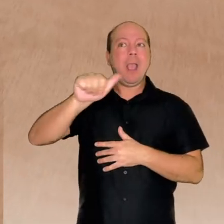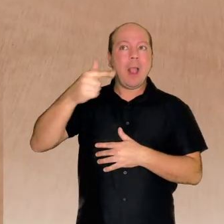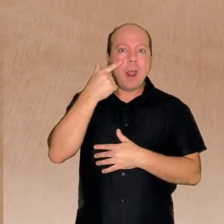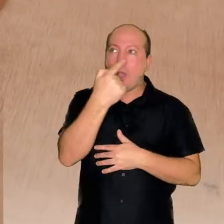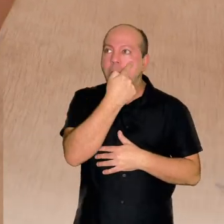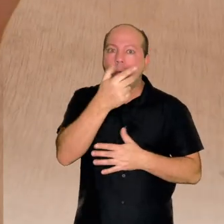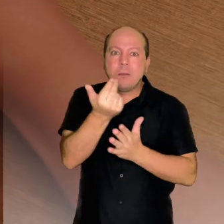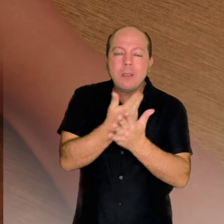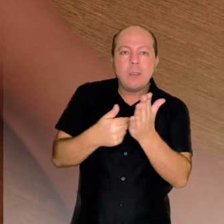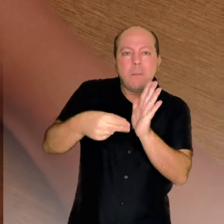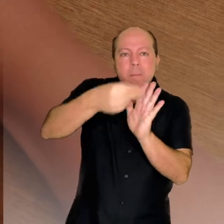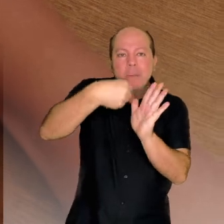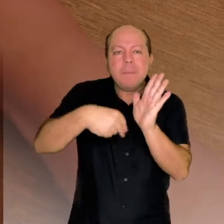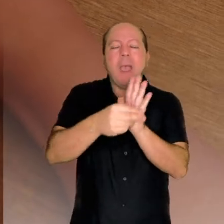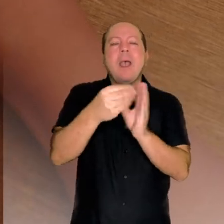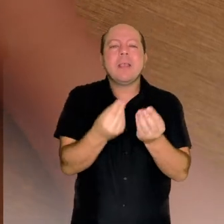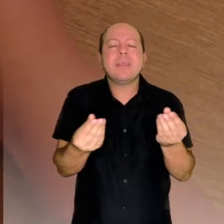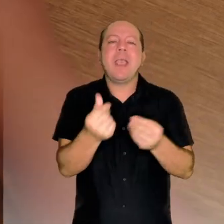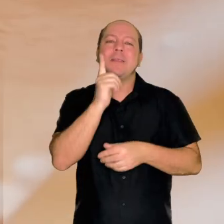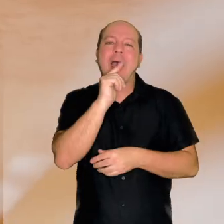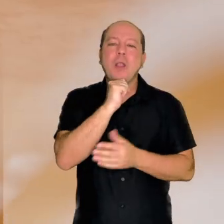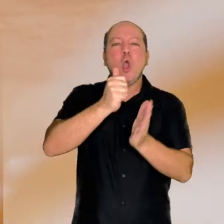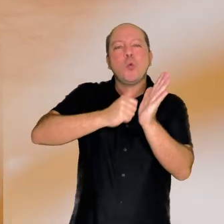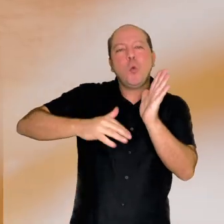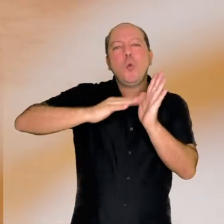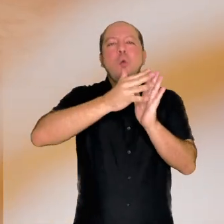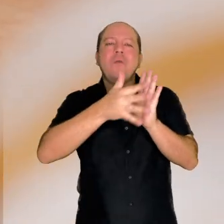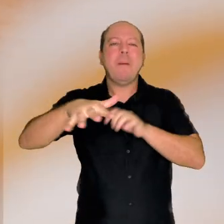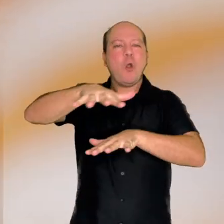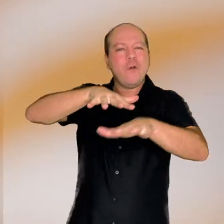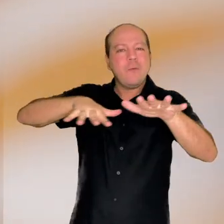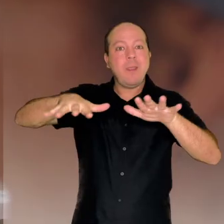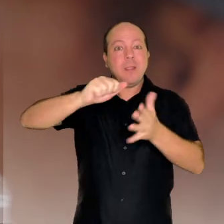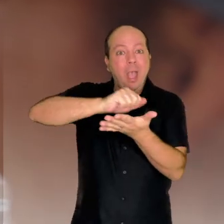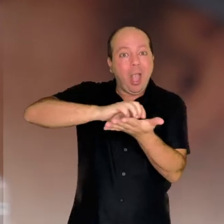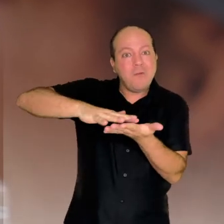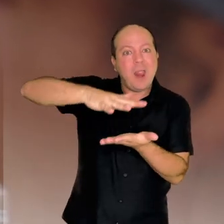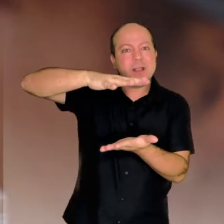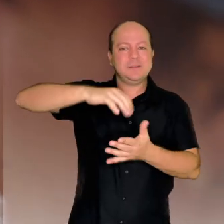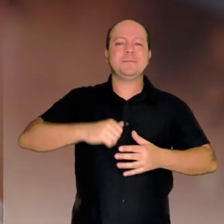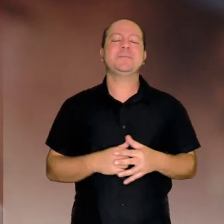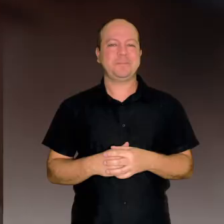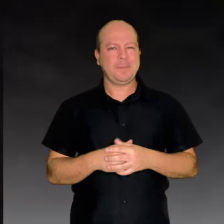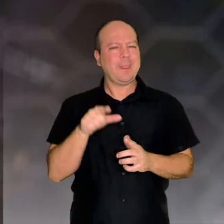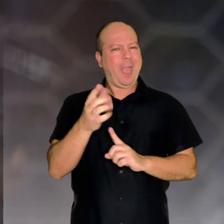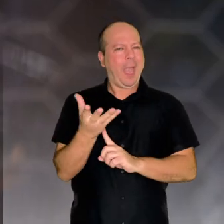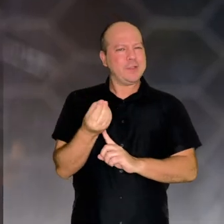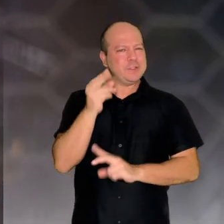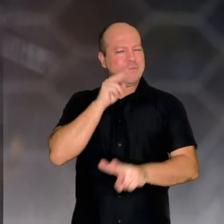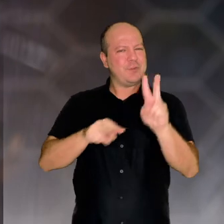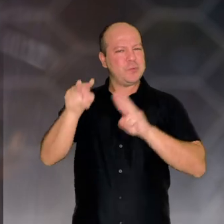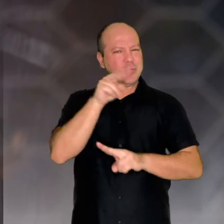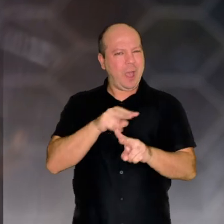guia mãos e olhares para capturar a essência das águas, suas curvas, movimentos e reflexos.